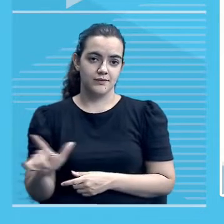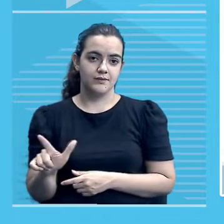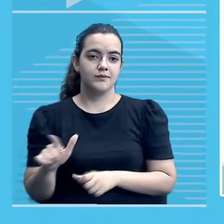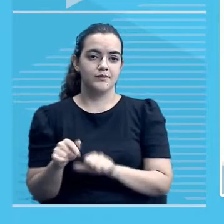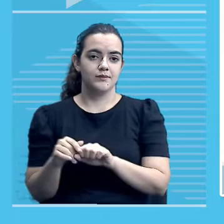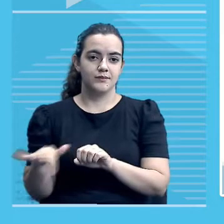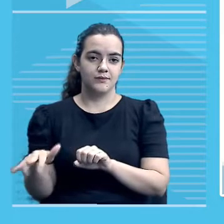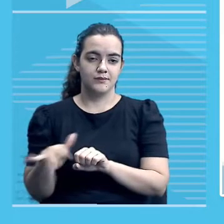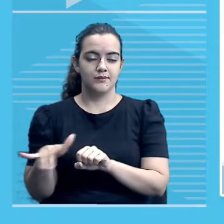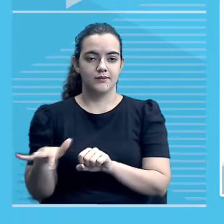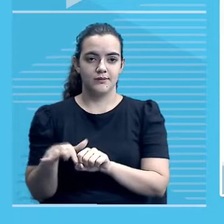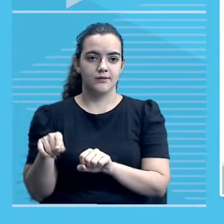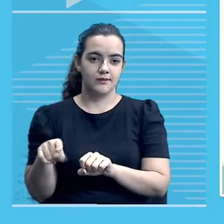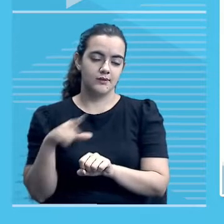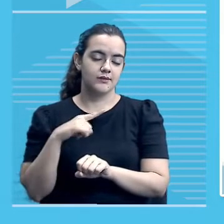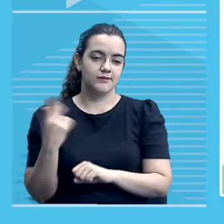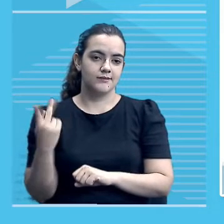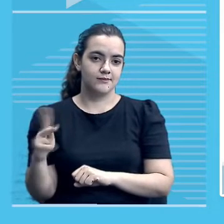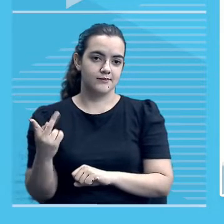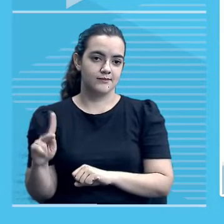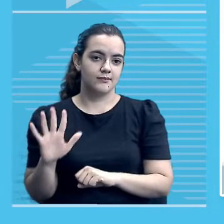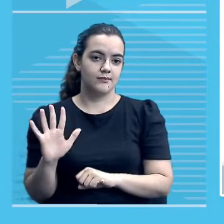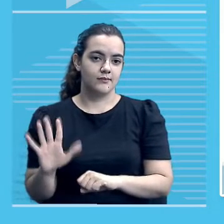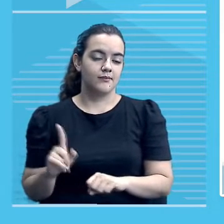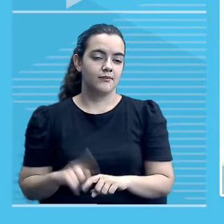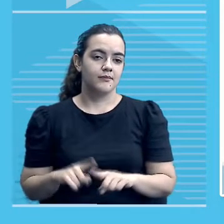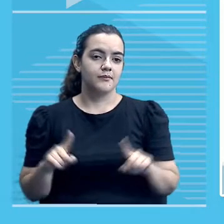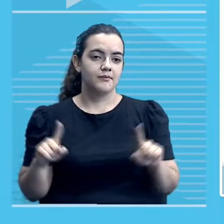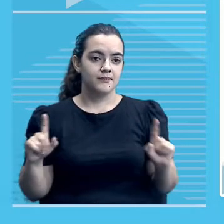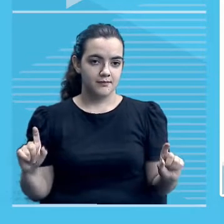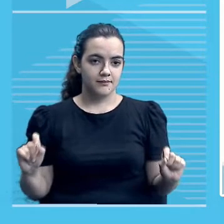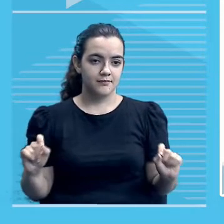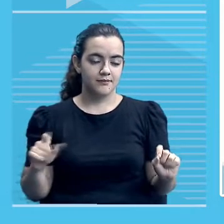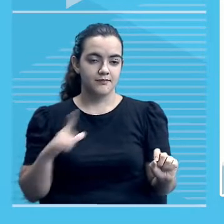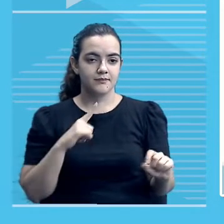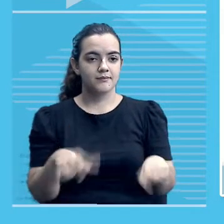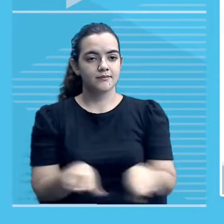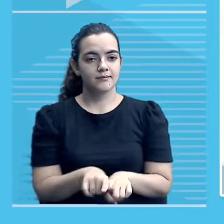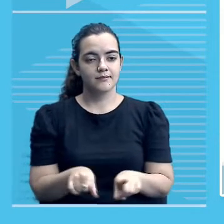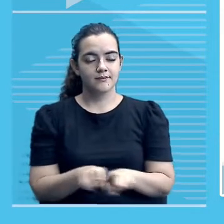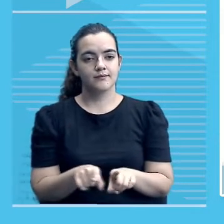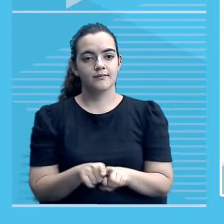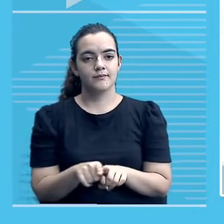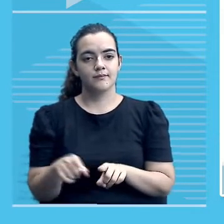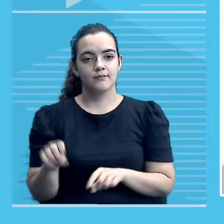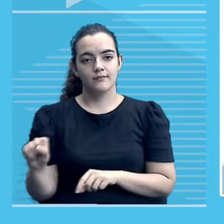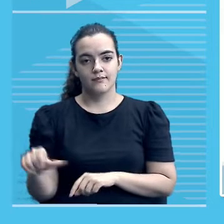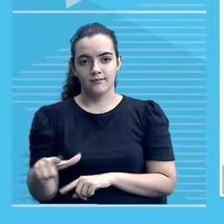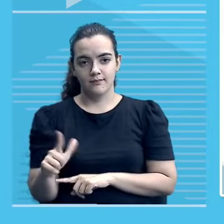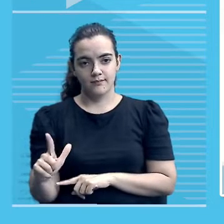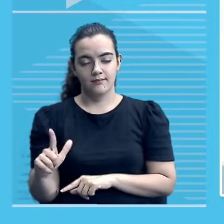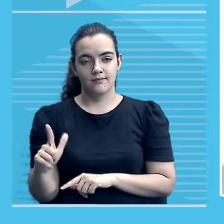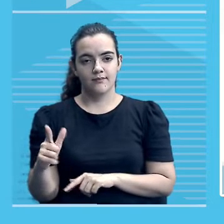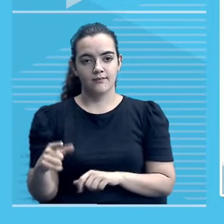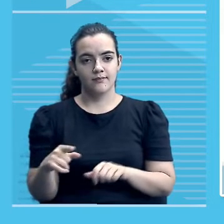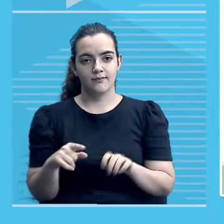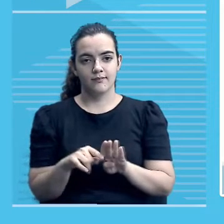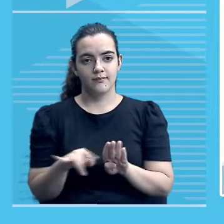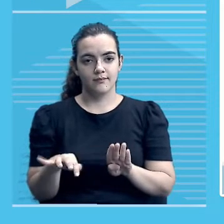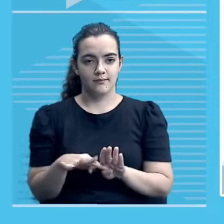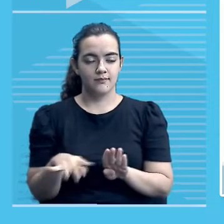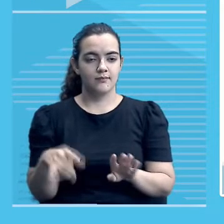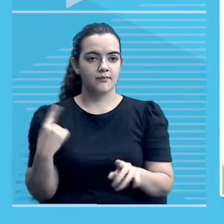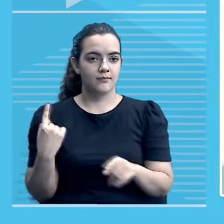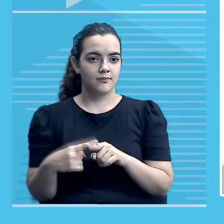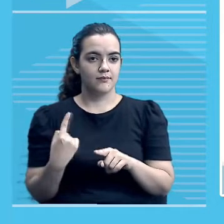pessoal, não é? Mas tanto o sal ácido quanto o sal básico, eles são considerados reação proveniente de reação